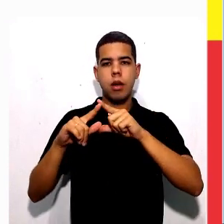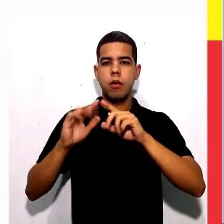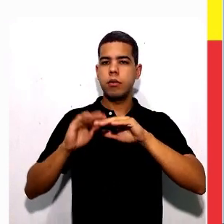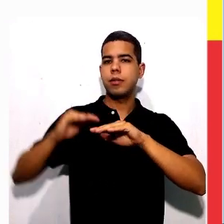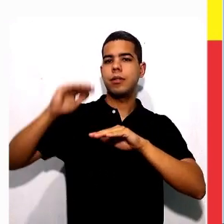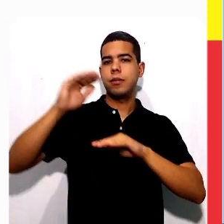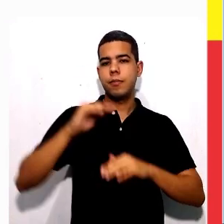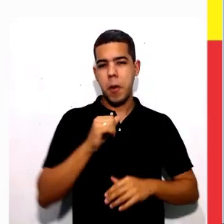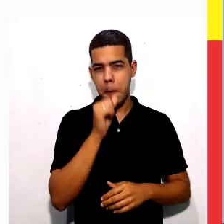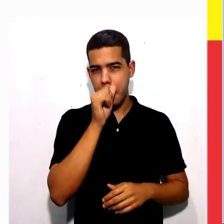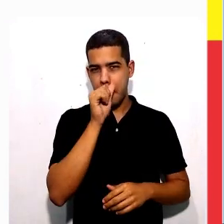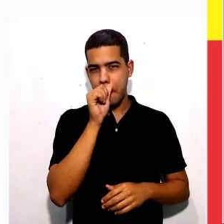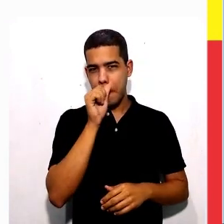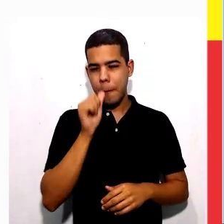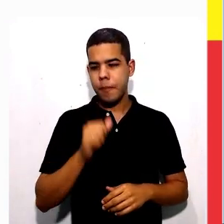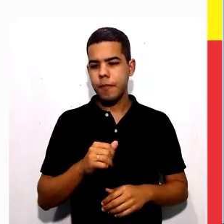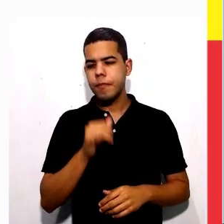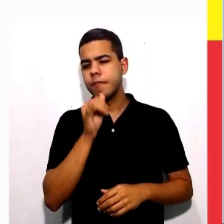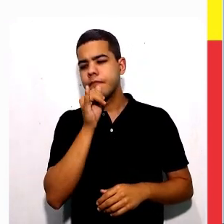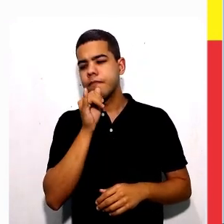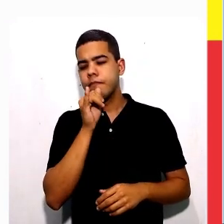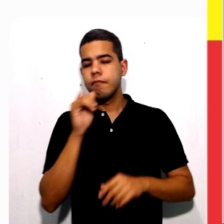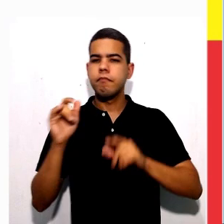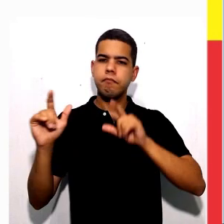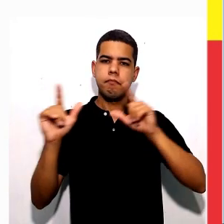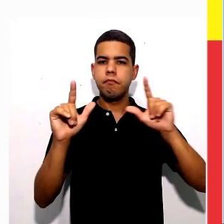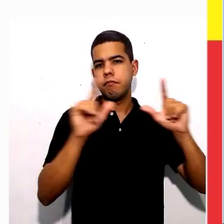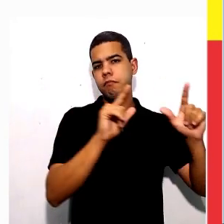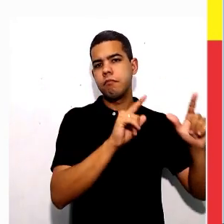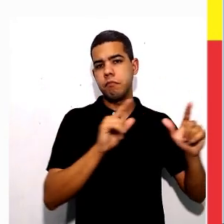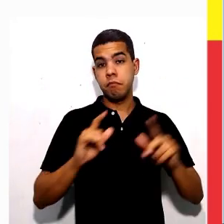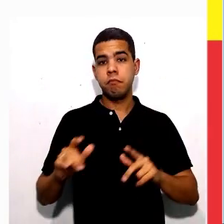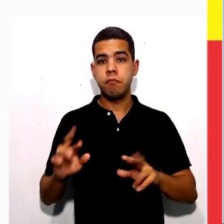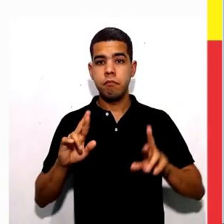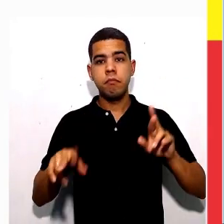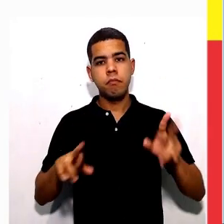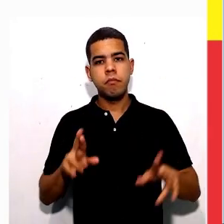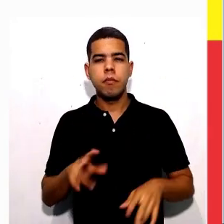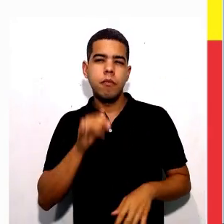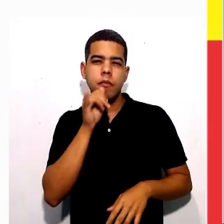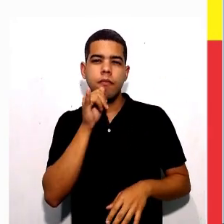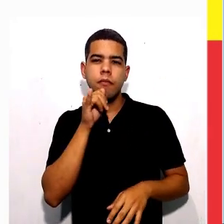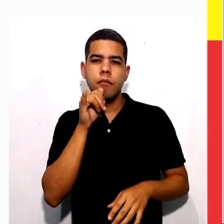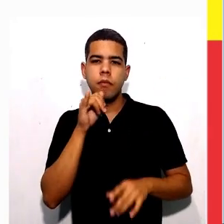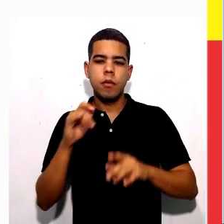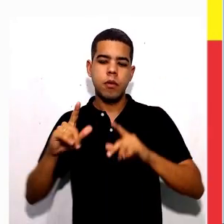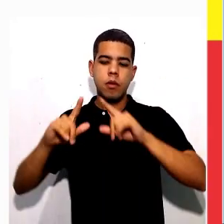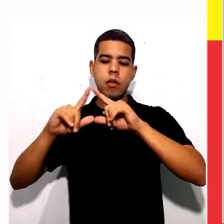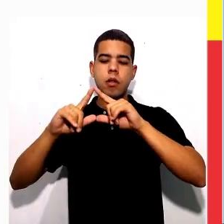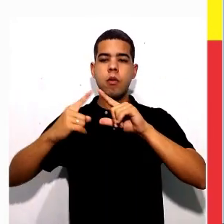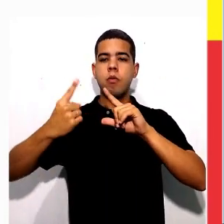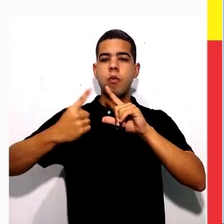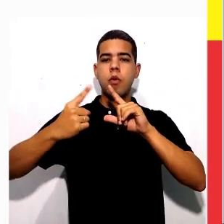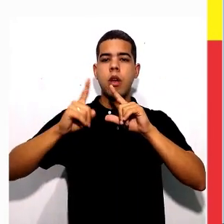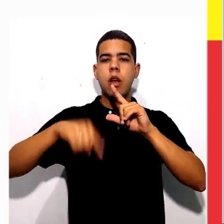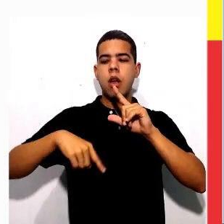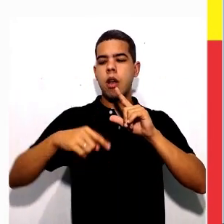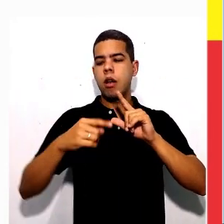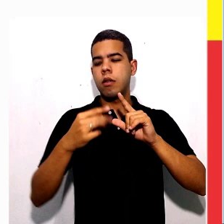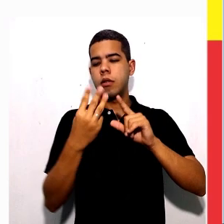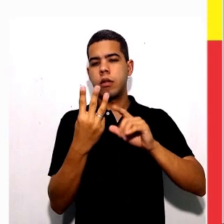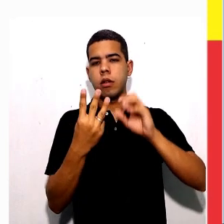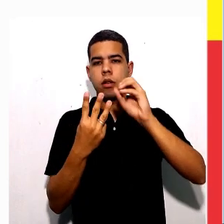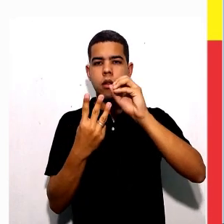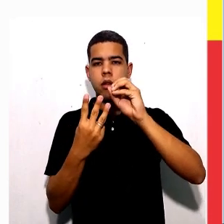assim, o primeiro triângulo, o segundo, a posição do triângulo. Então, se eu tenho o primeiro triângulo, 3 elevado a 0.